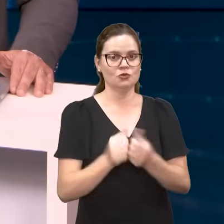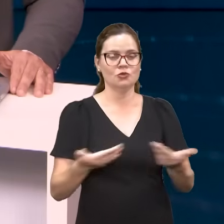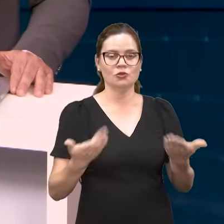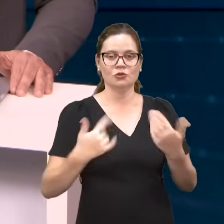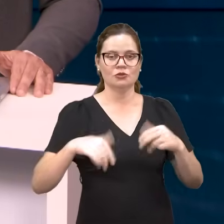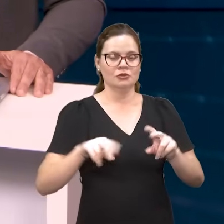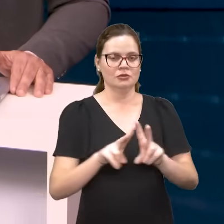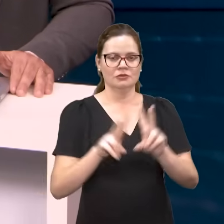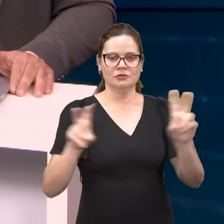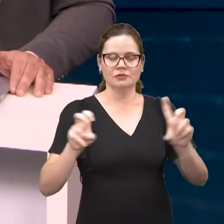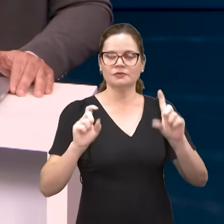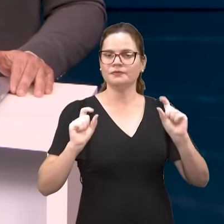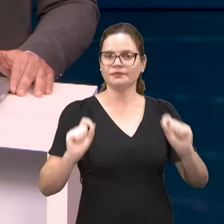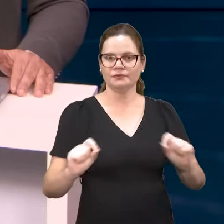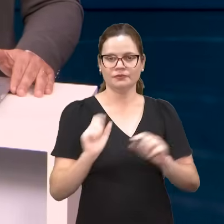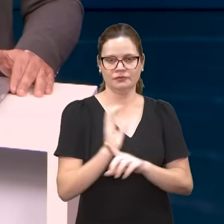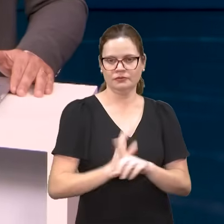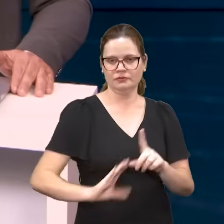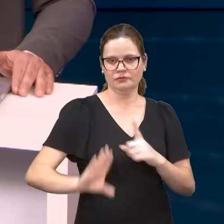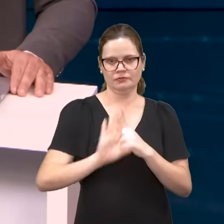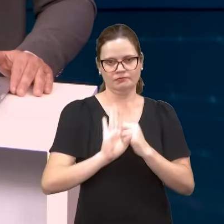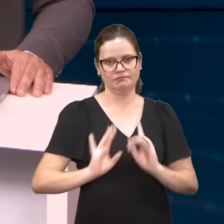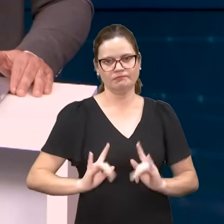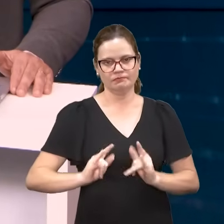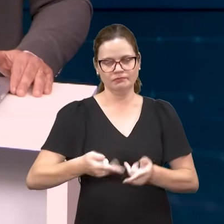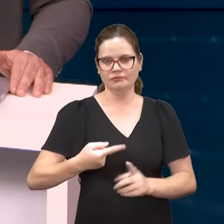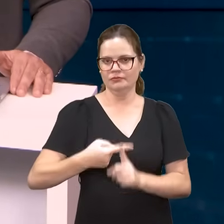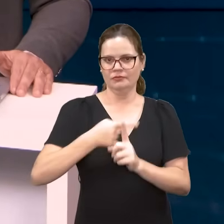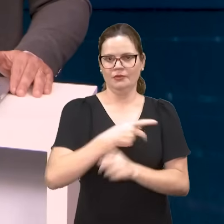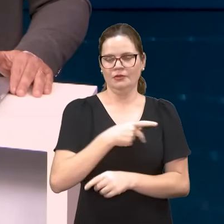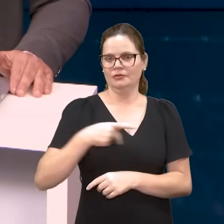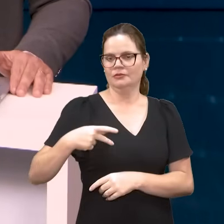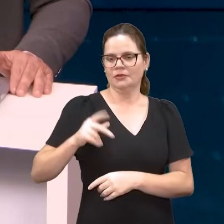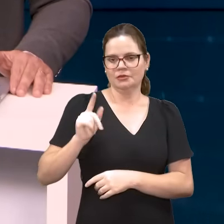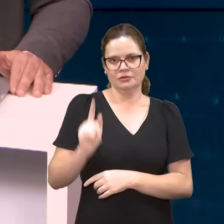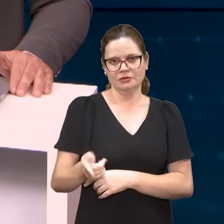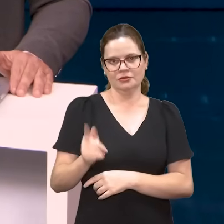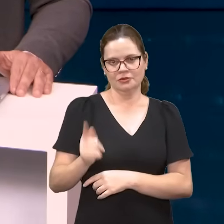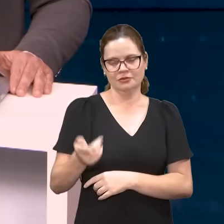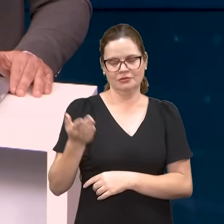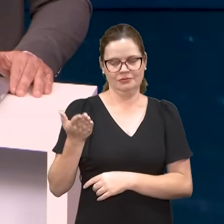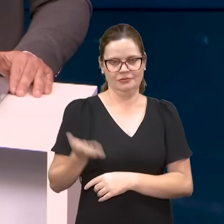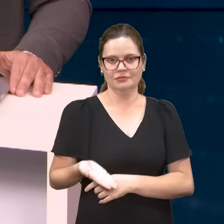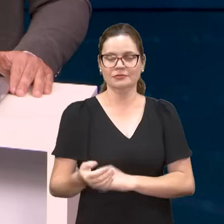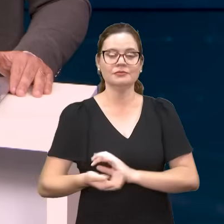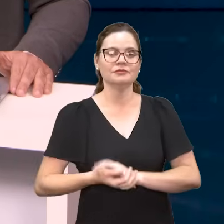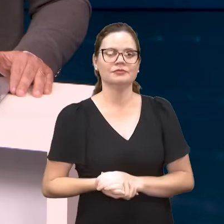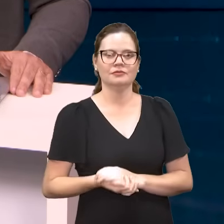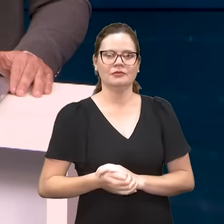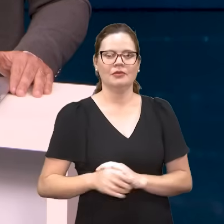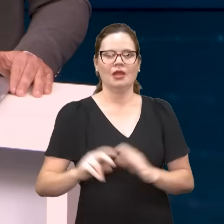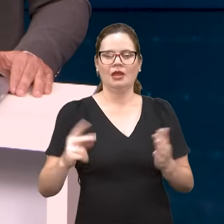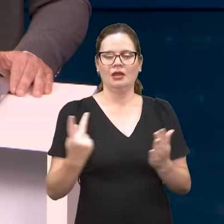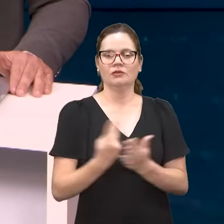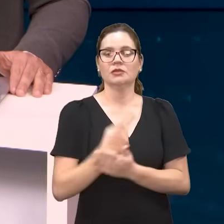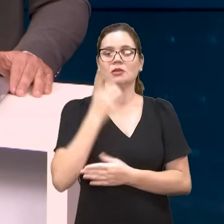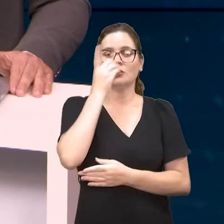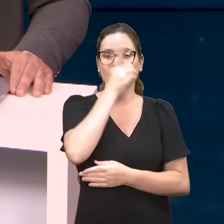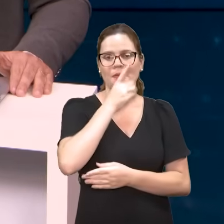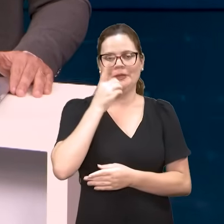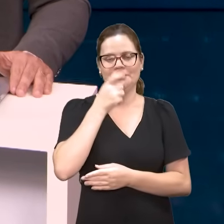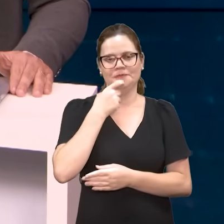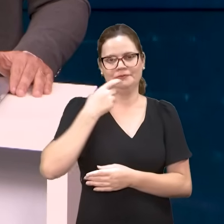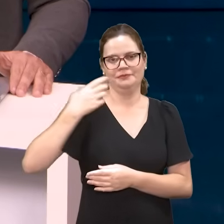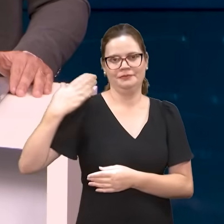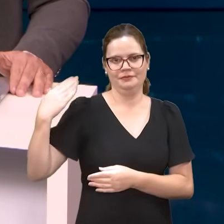nosso assunto neste programa é o culto de passamento do pastor Gedeuti Vitalino Gueiros, que ocorreu no último domingo,